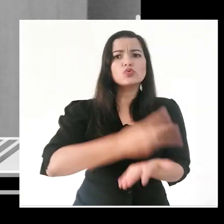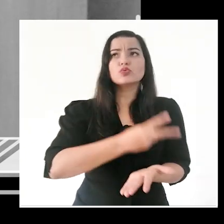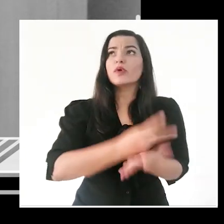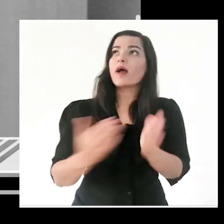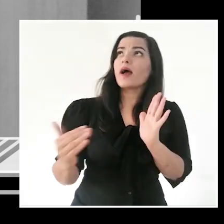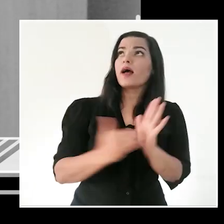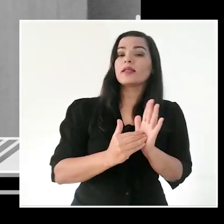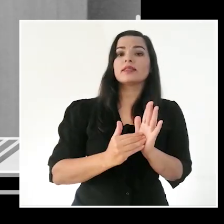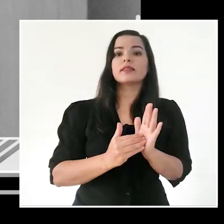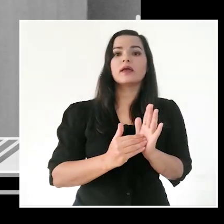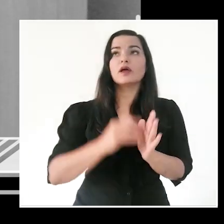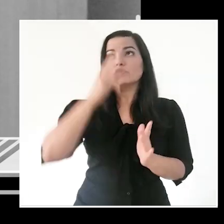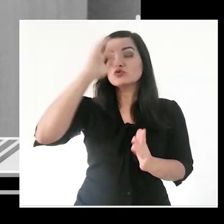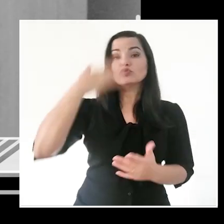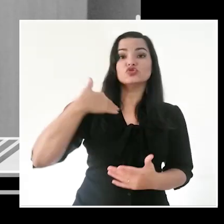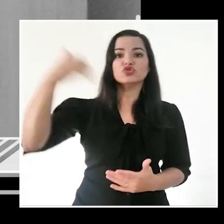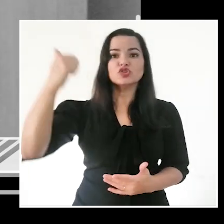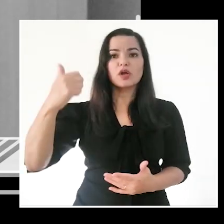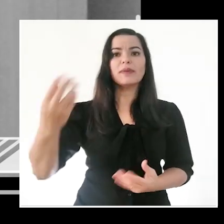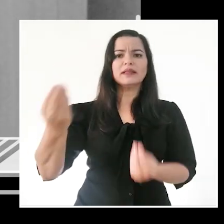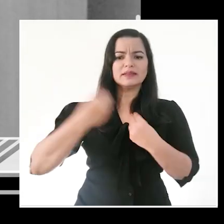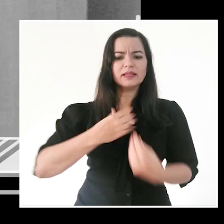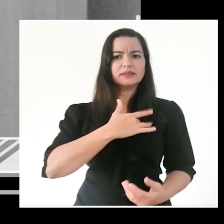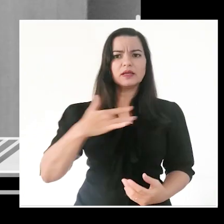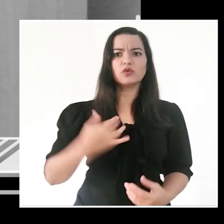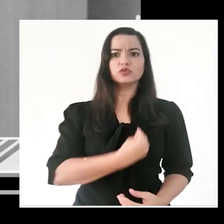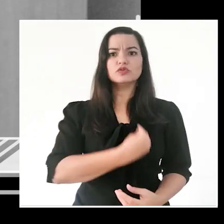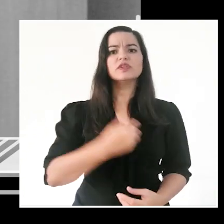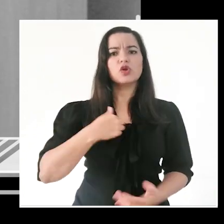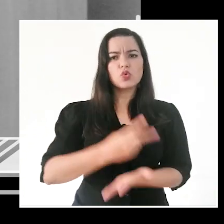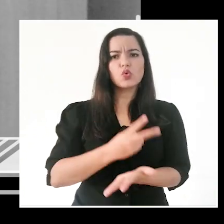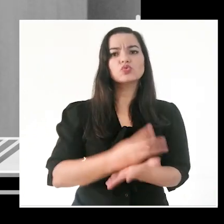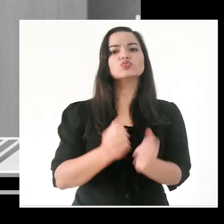isso. Enquanto o Senhor me der vida e saúde, eu